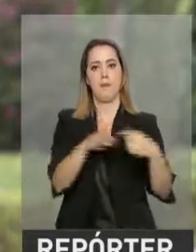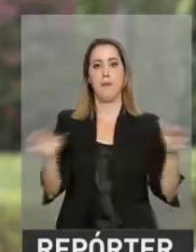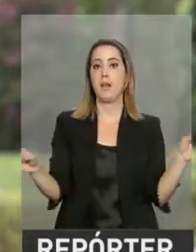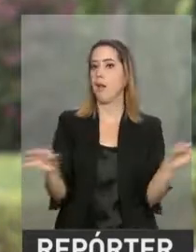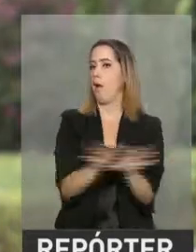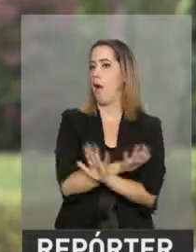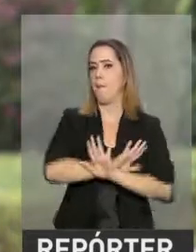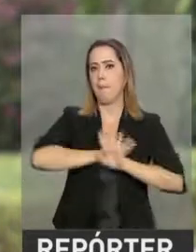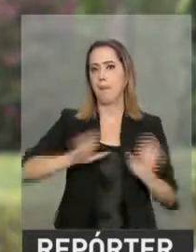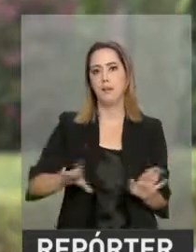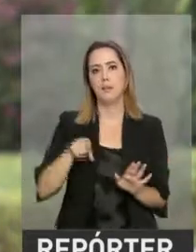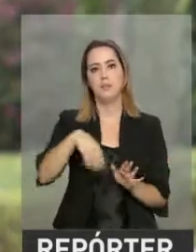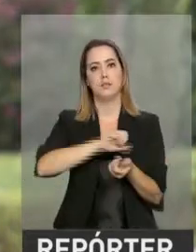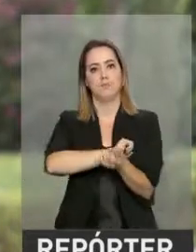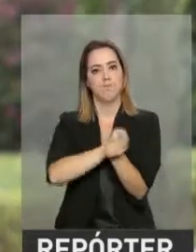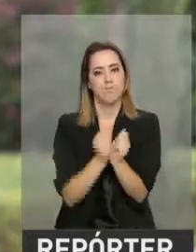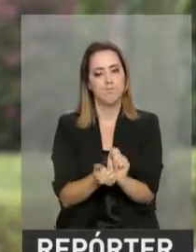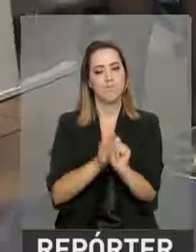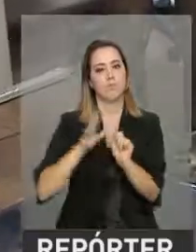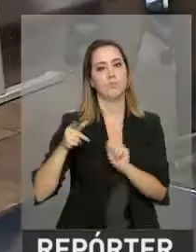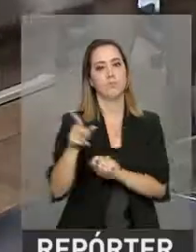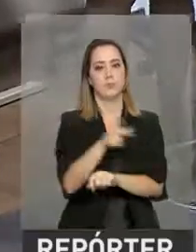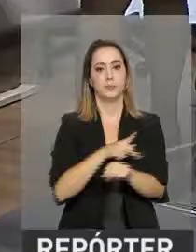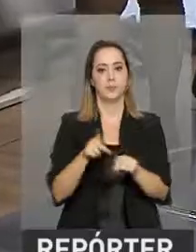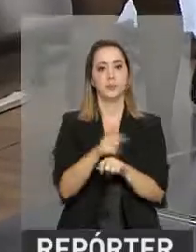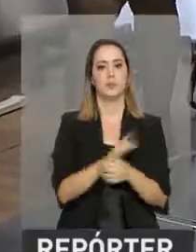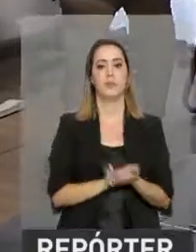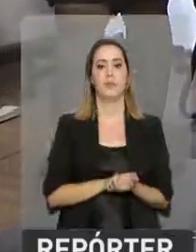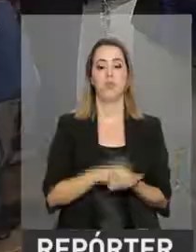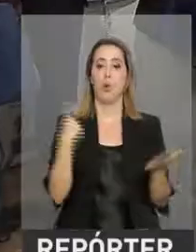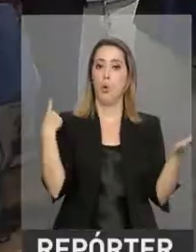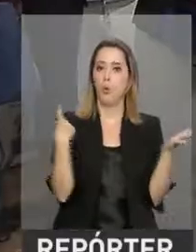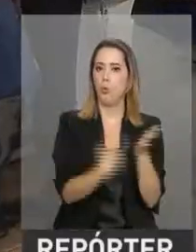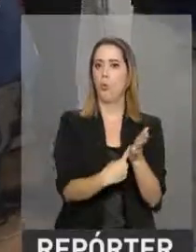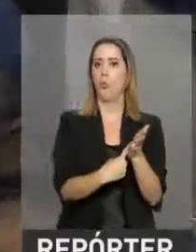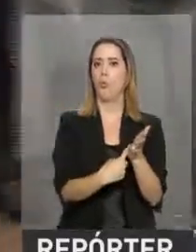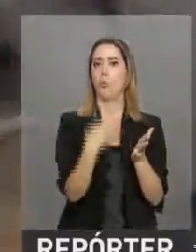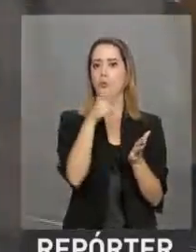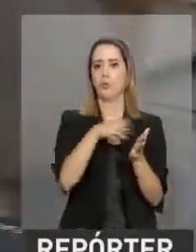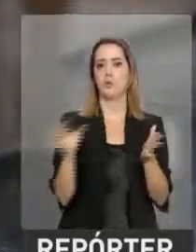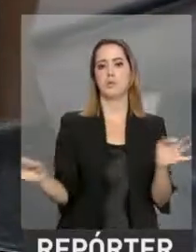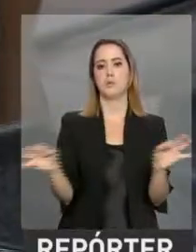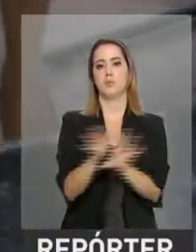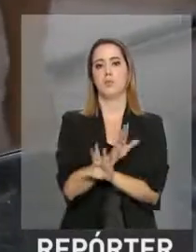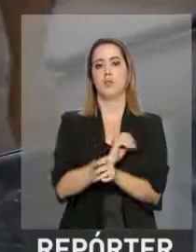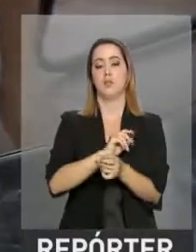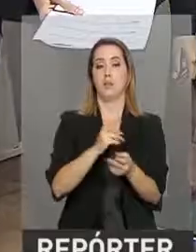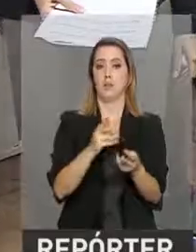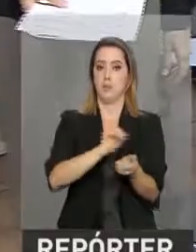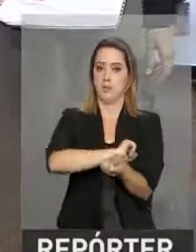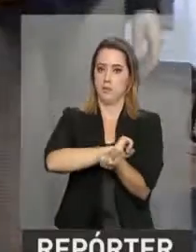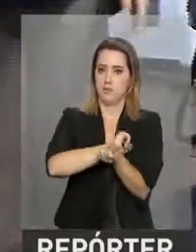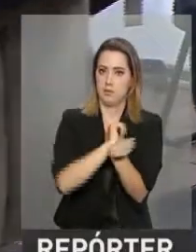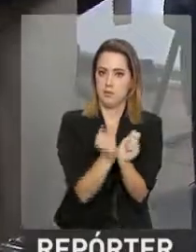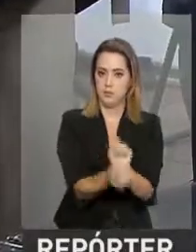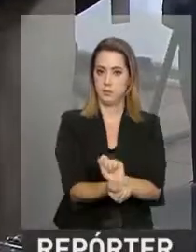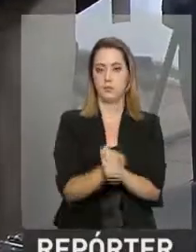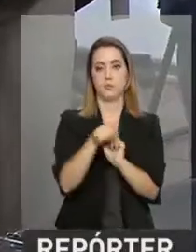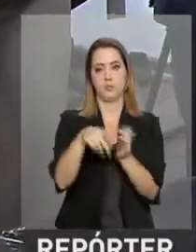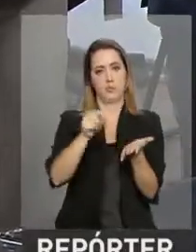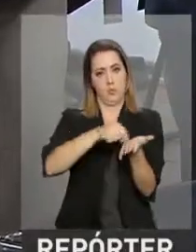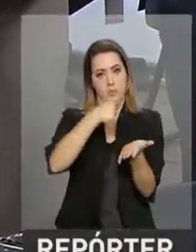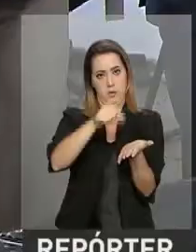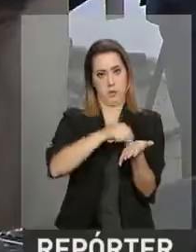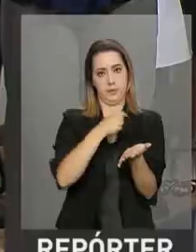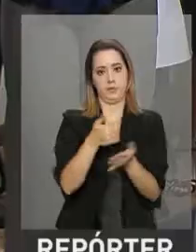erradicar o trabalho escravo em todo o país o pacto federativo para erradicação do trabalho escravo no país foi assinado